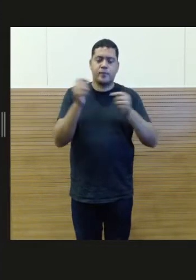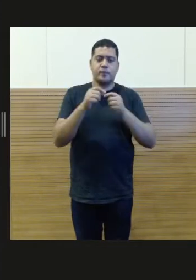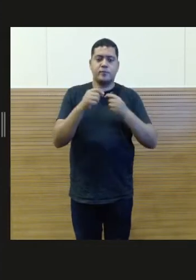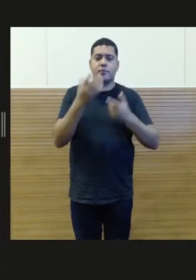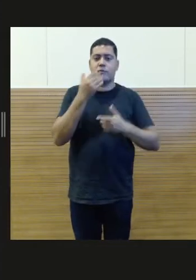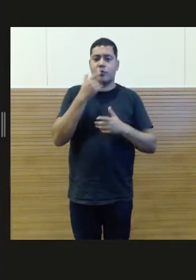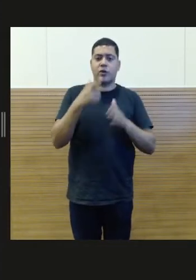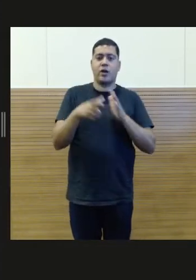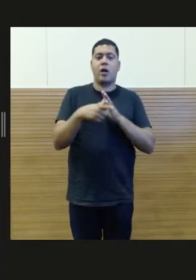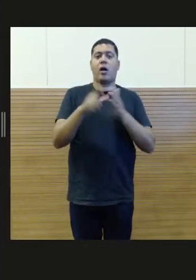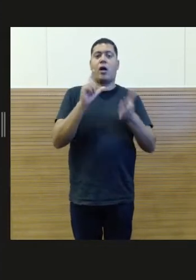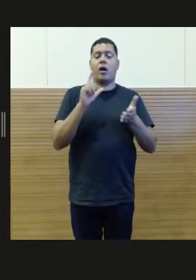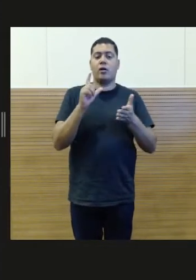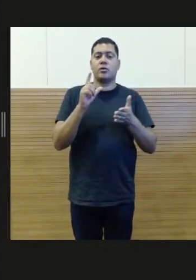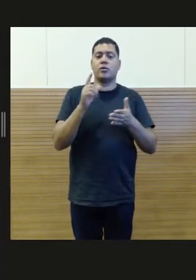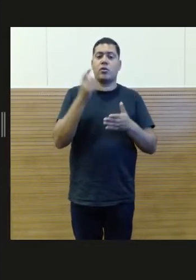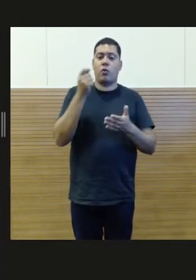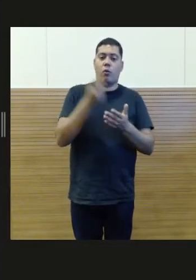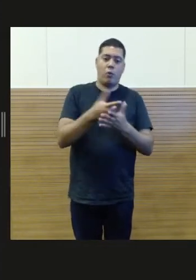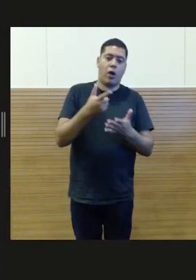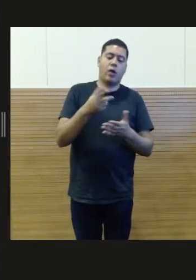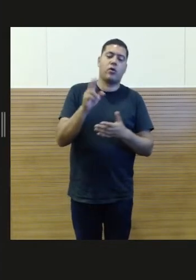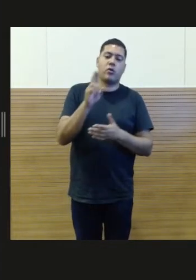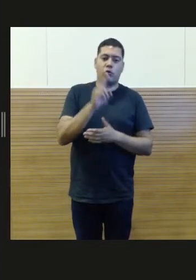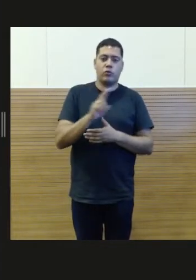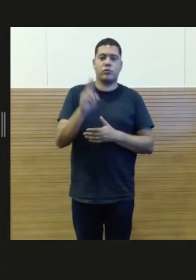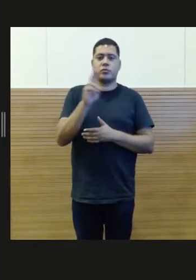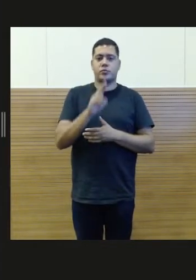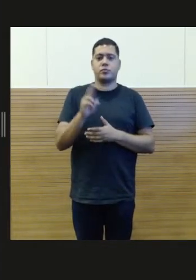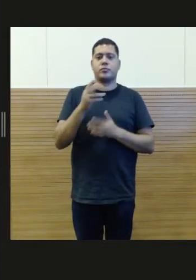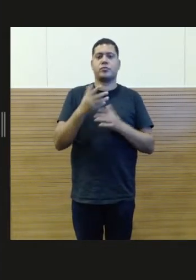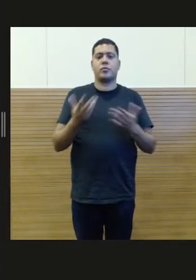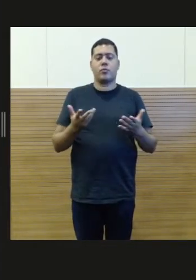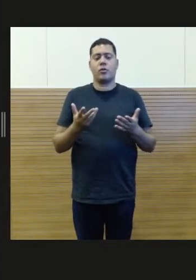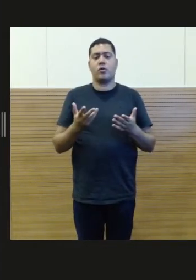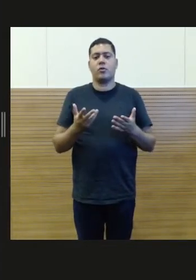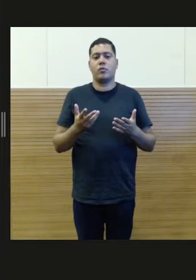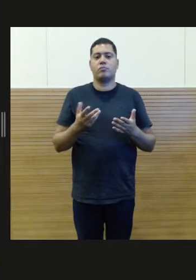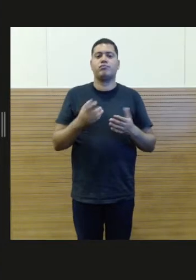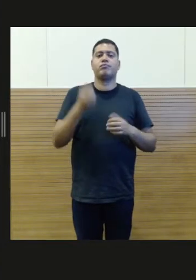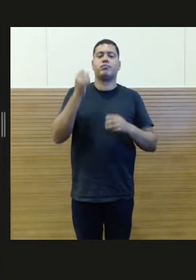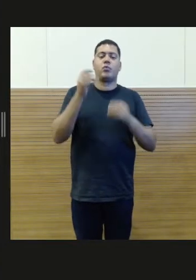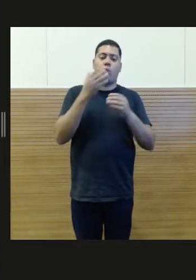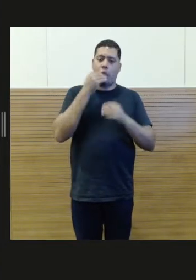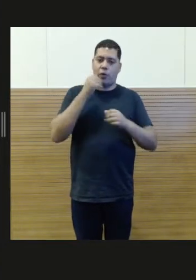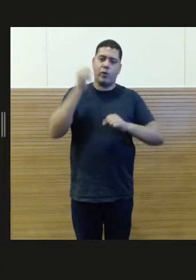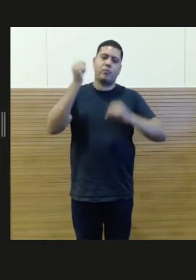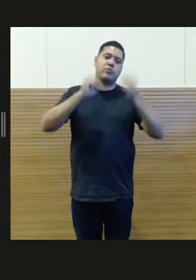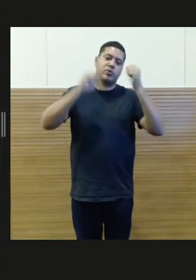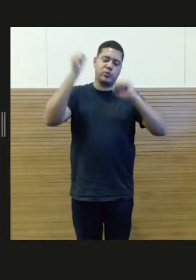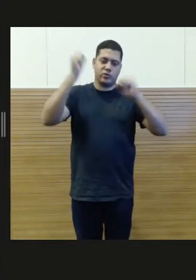comida antes dela ser comprada e consumida, ou seja, processamento da comida.